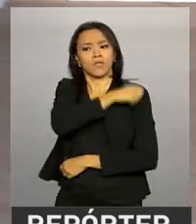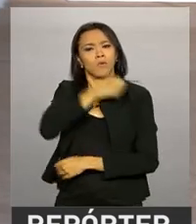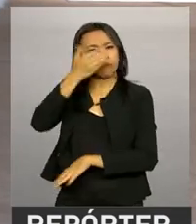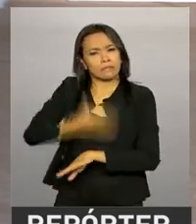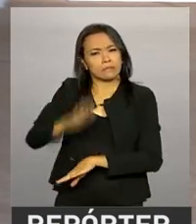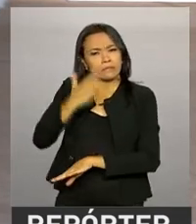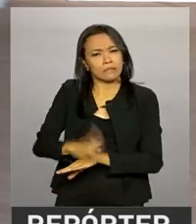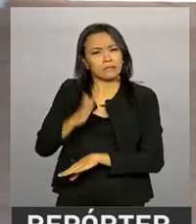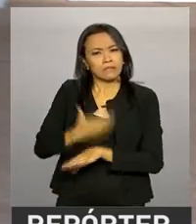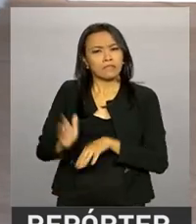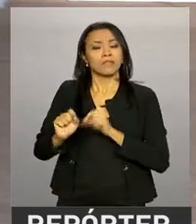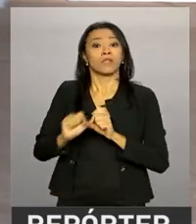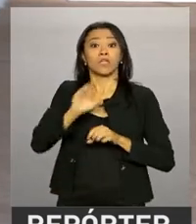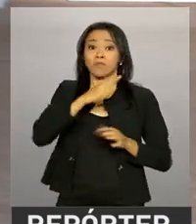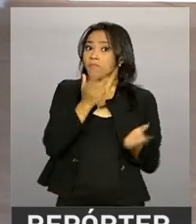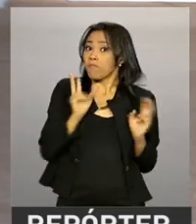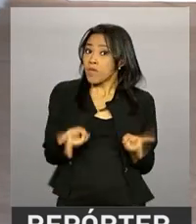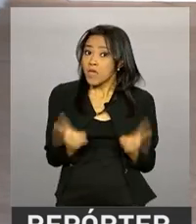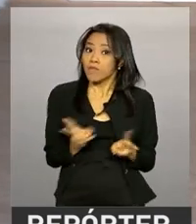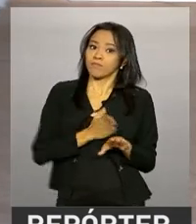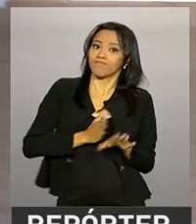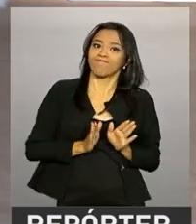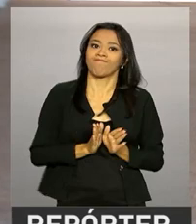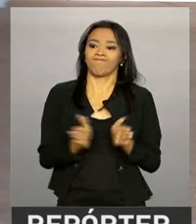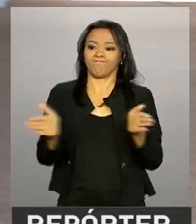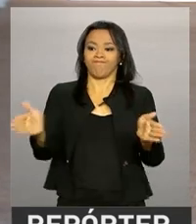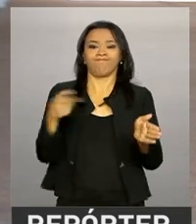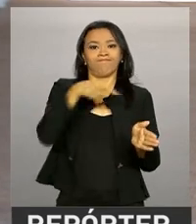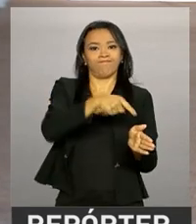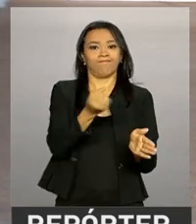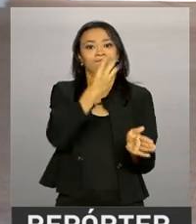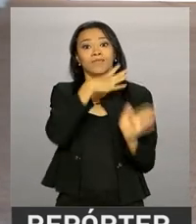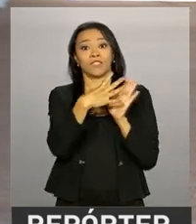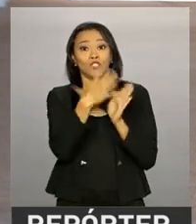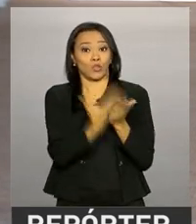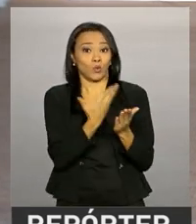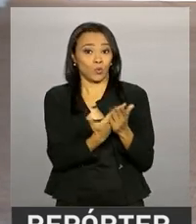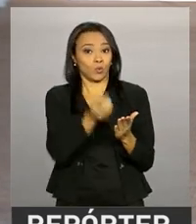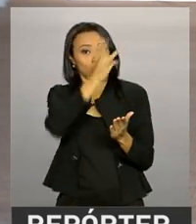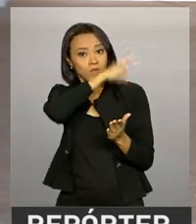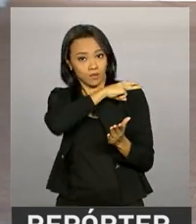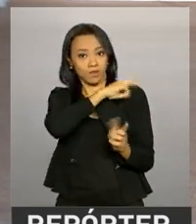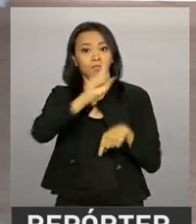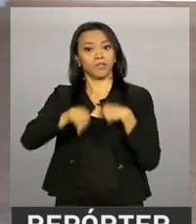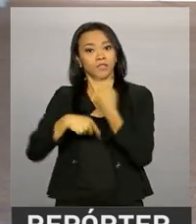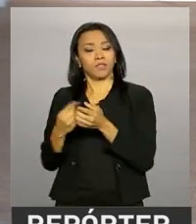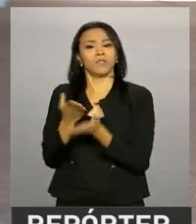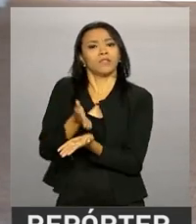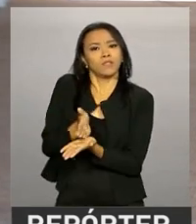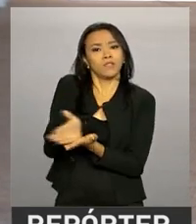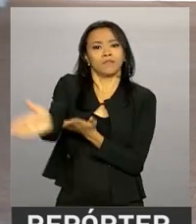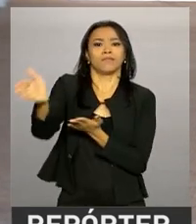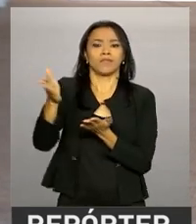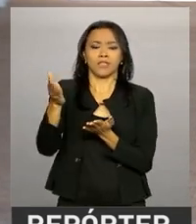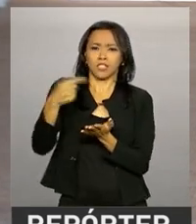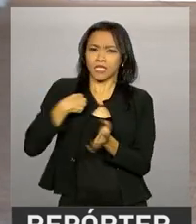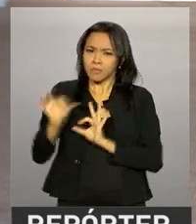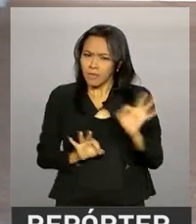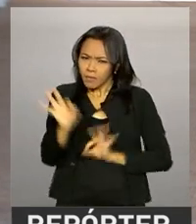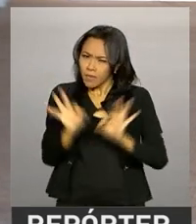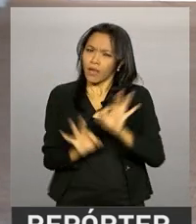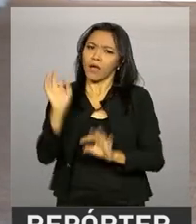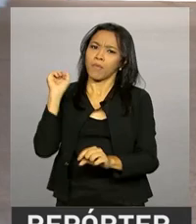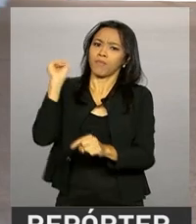mesmo tempo em que cursam o ensino regular a ideia é que eles concluam o ensino médio já preparados para o mercado de trabalho o Ministério da